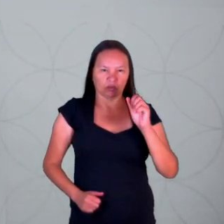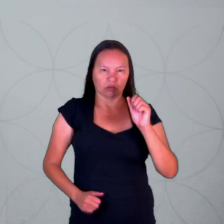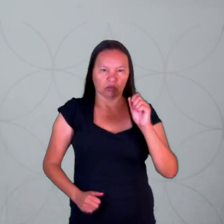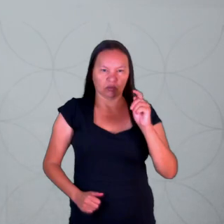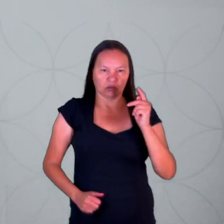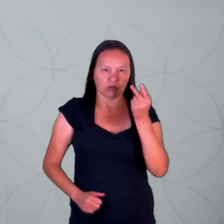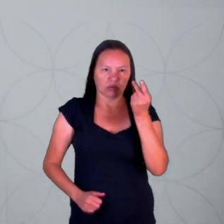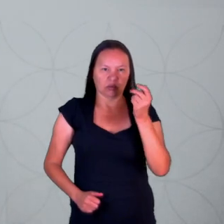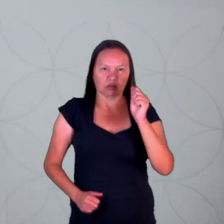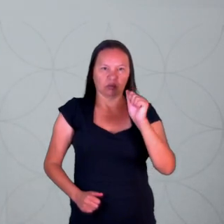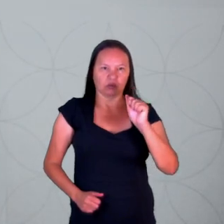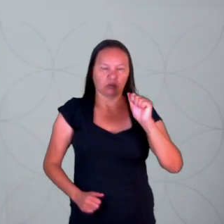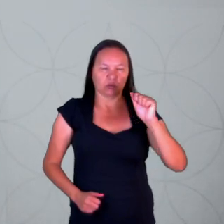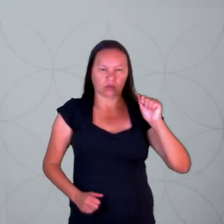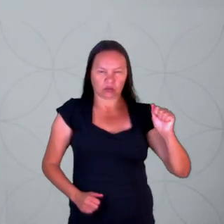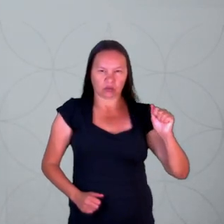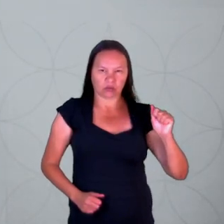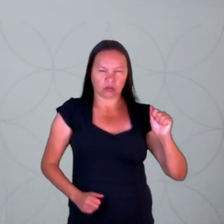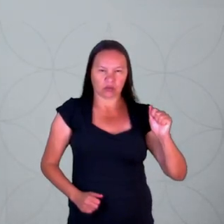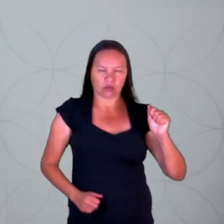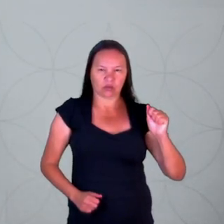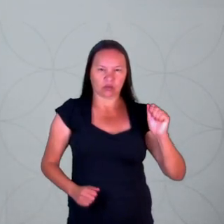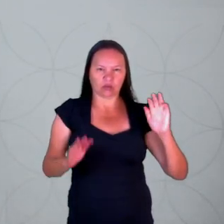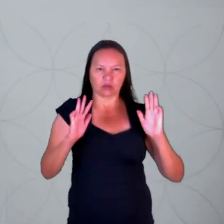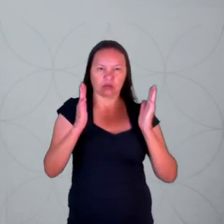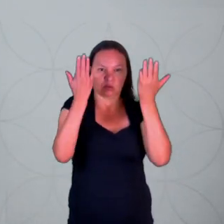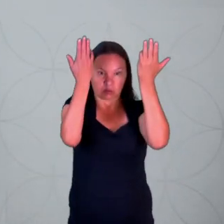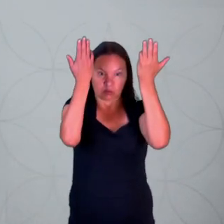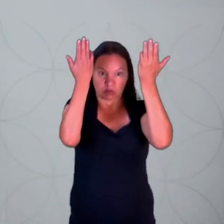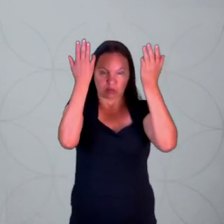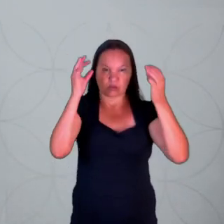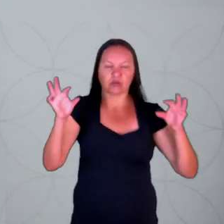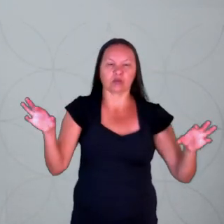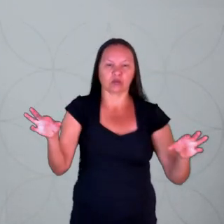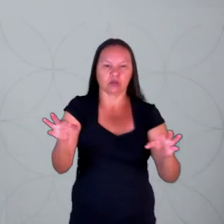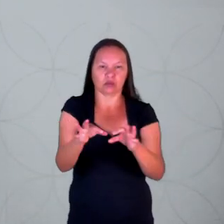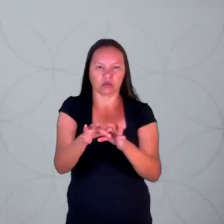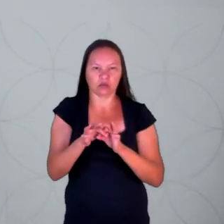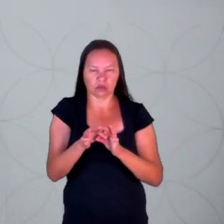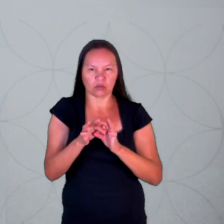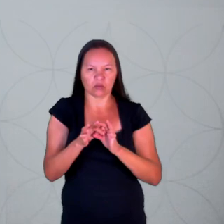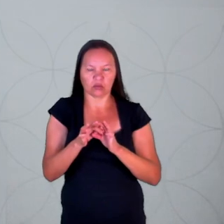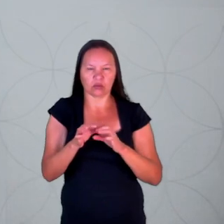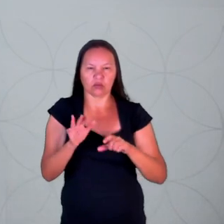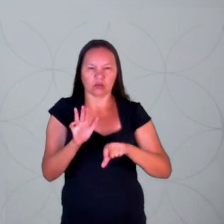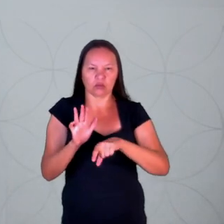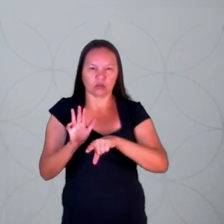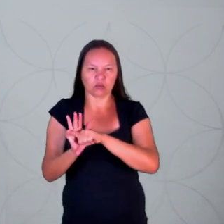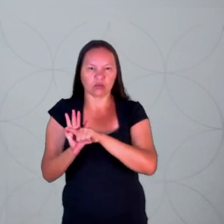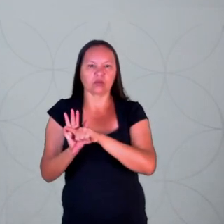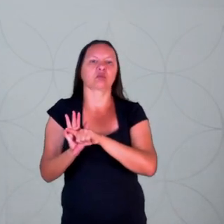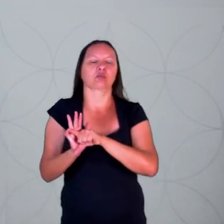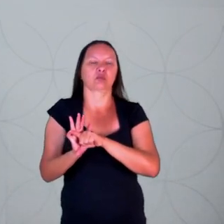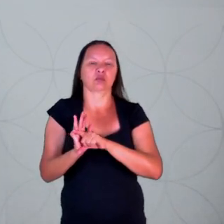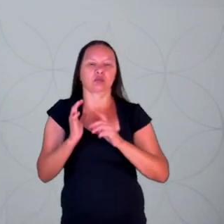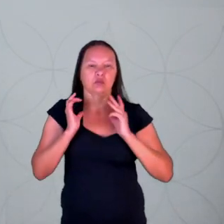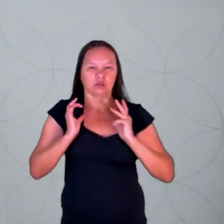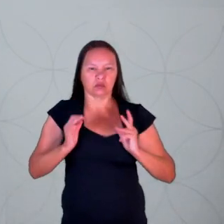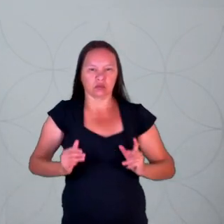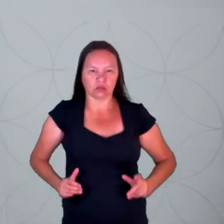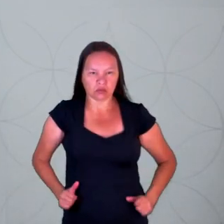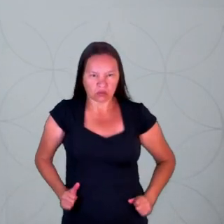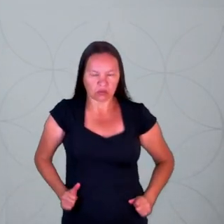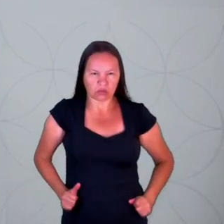do Ministério Público esse evento é uma iniciativa conjunta da comissão de defesa dos direitos fundamentais e da unidade